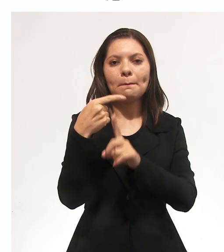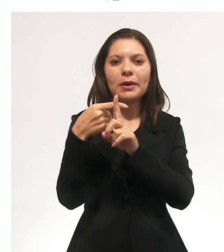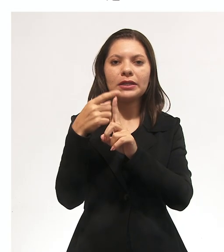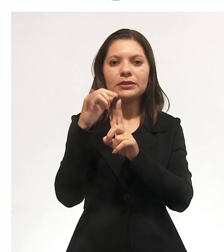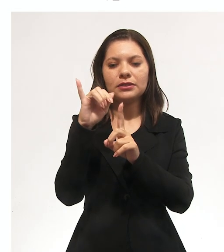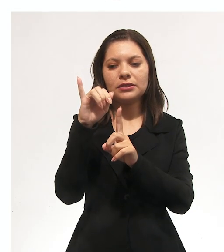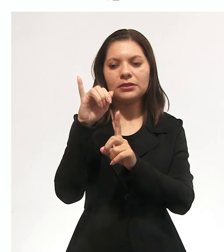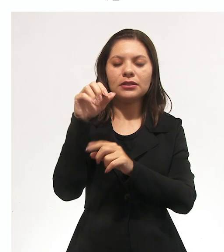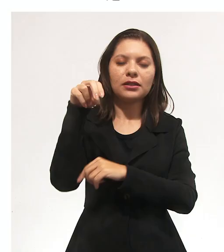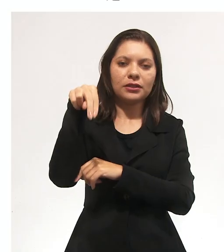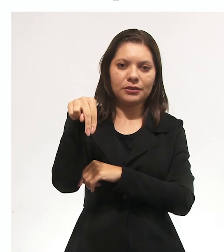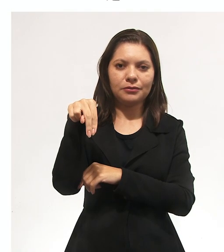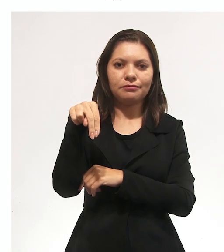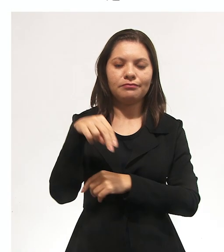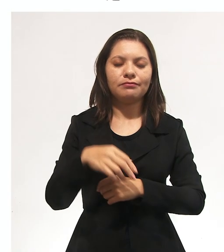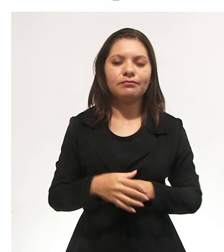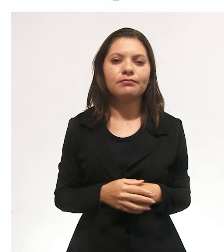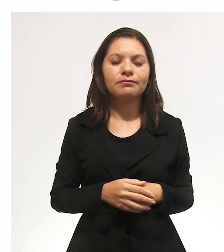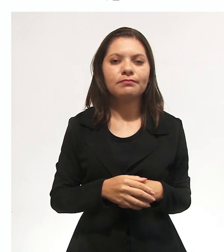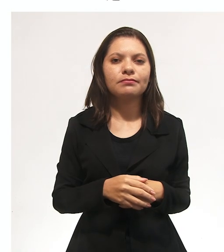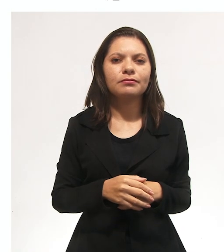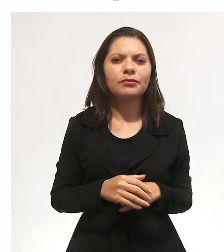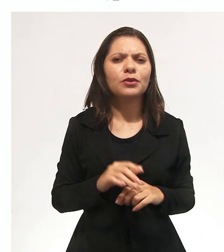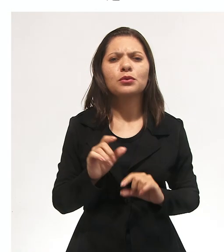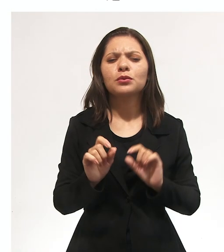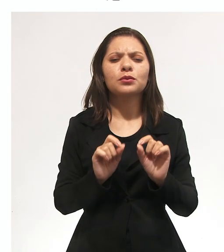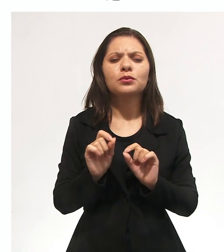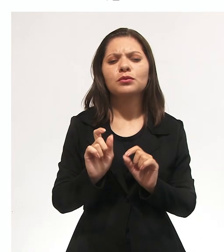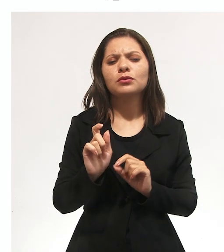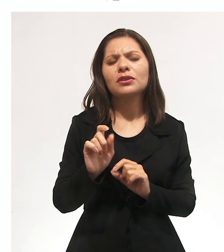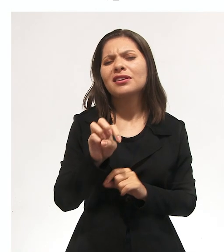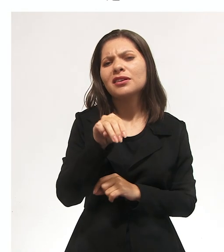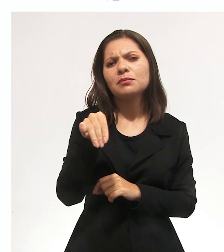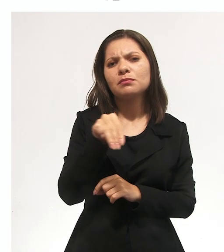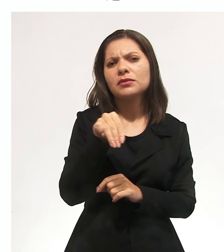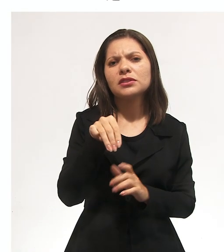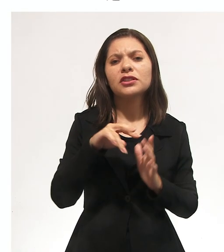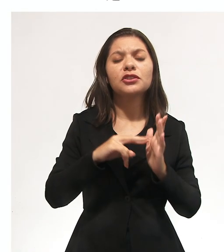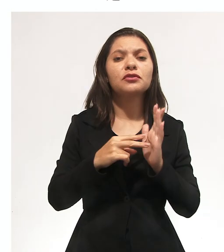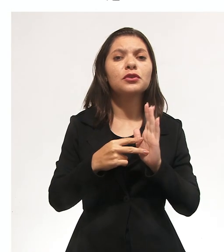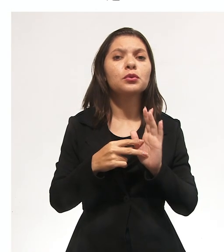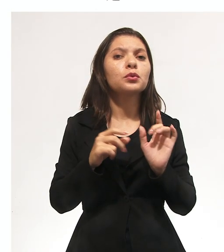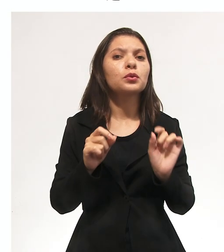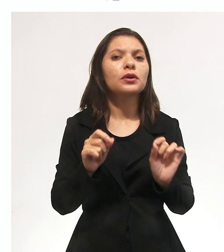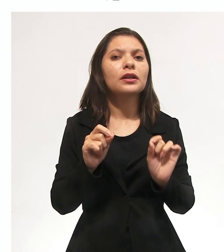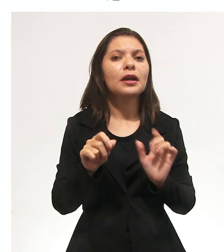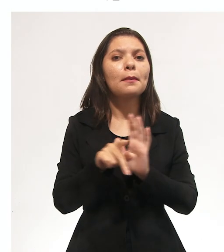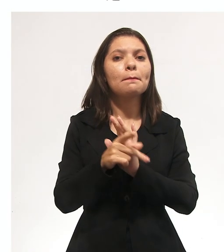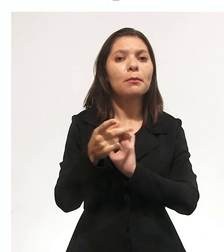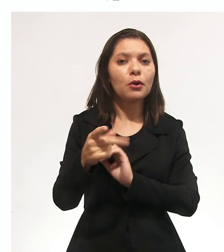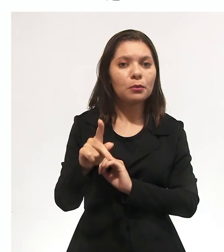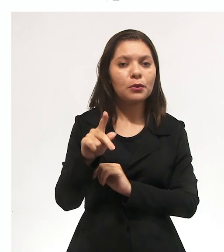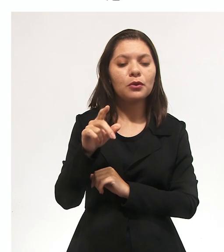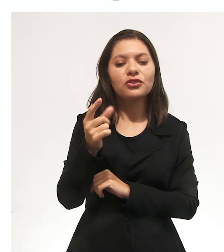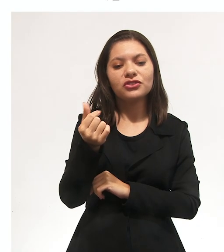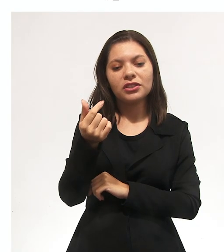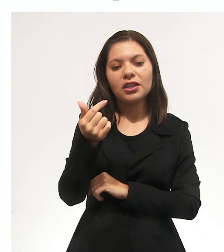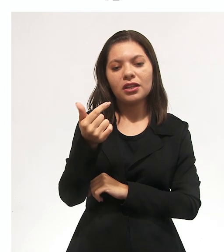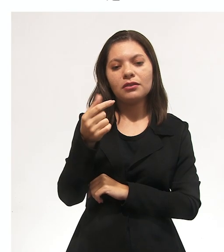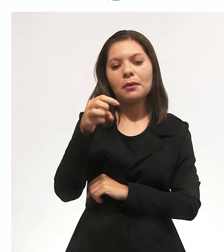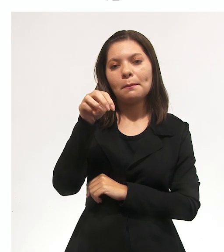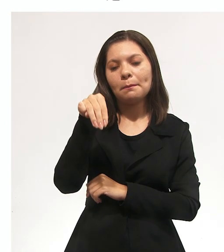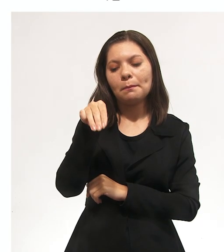N. Então, o que é o M? O M, ele é o montante,